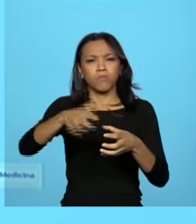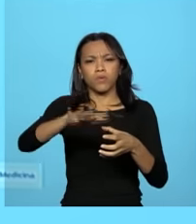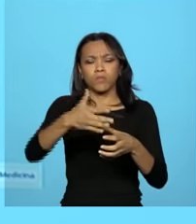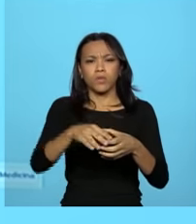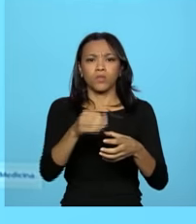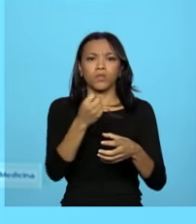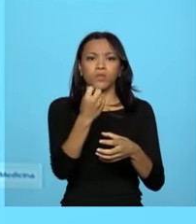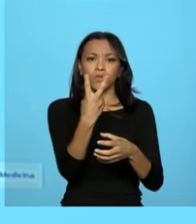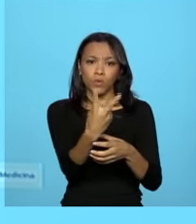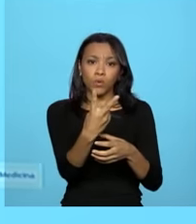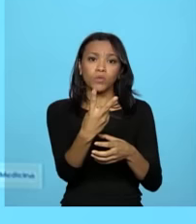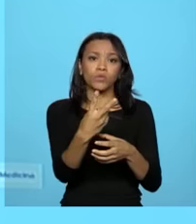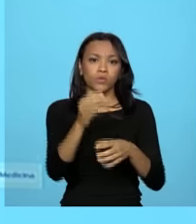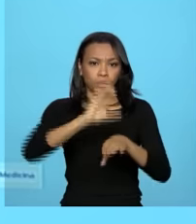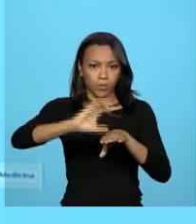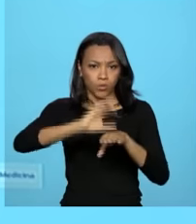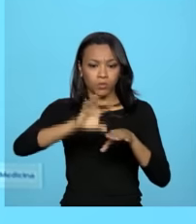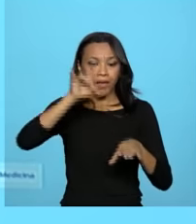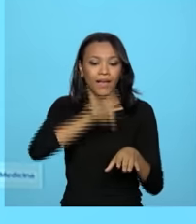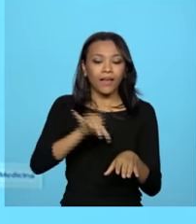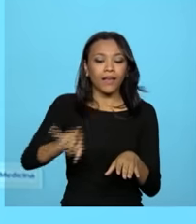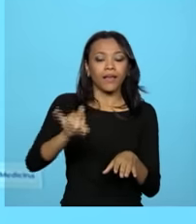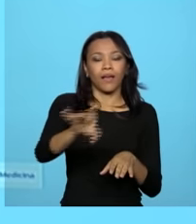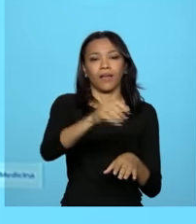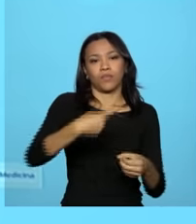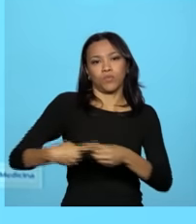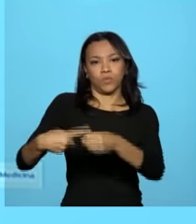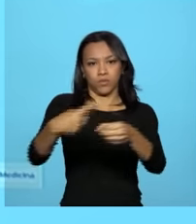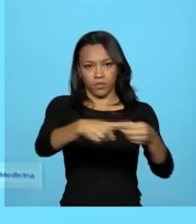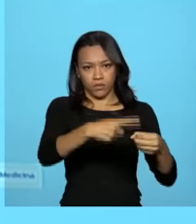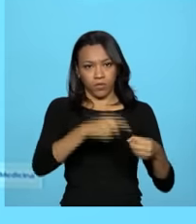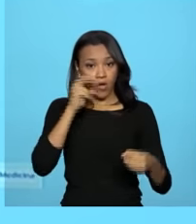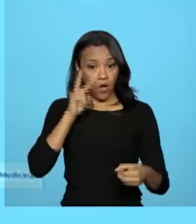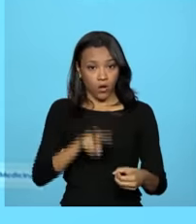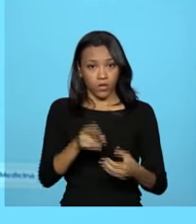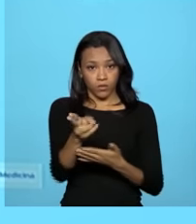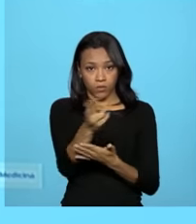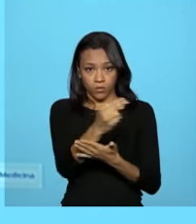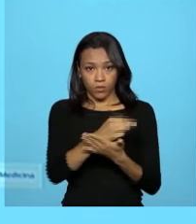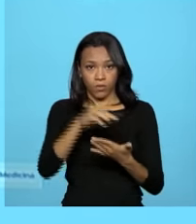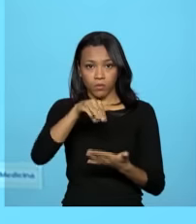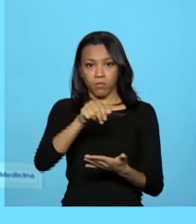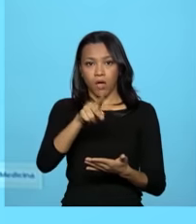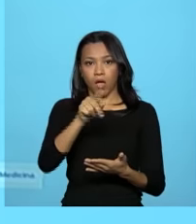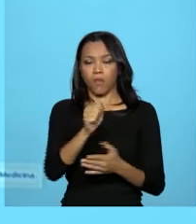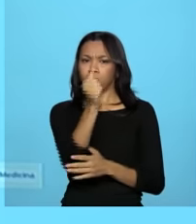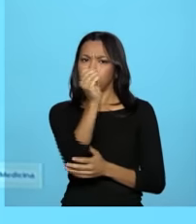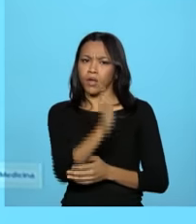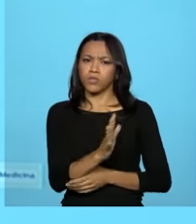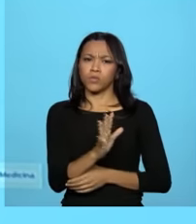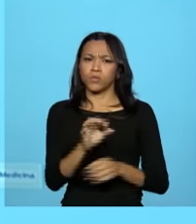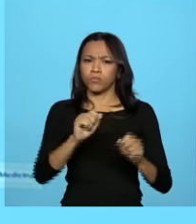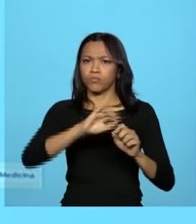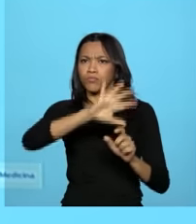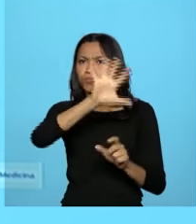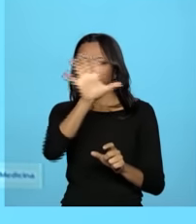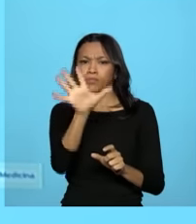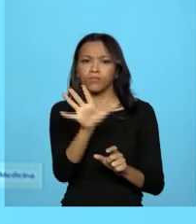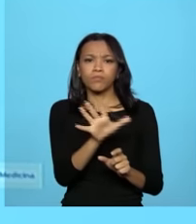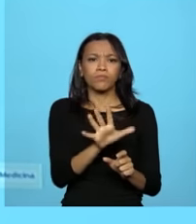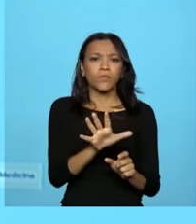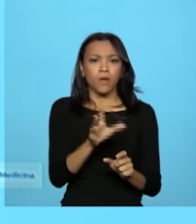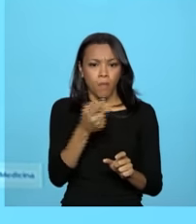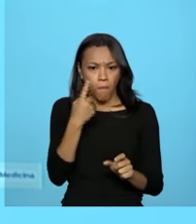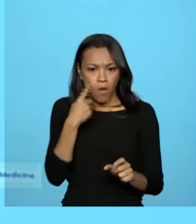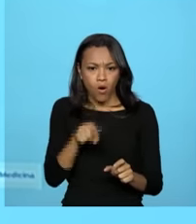quase 2 cursos por município. Mas se vocês olham o mapa do Brasil também, vocês veem que este mapa destaca muito o